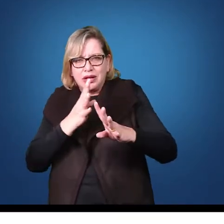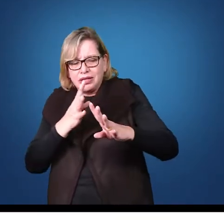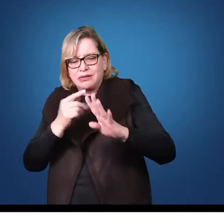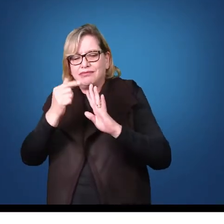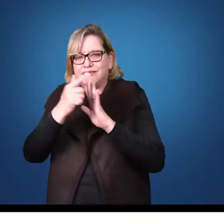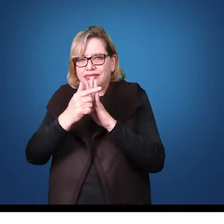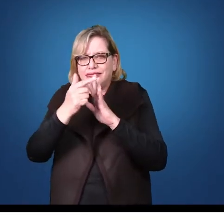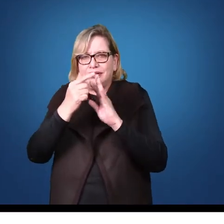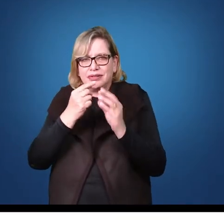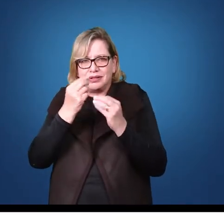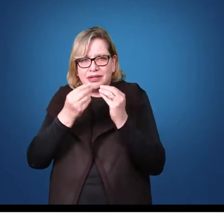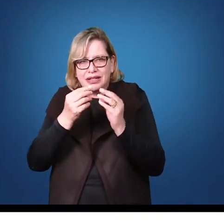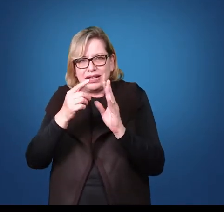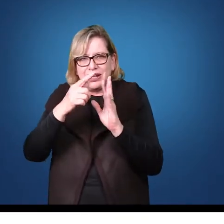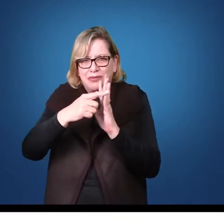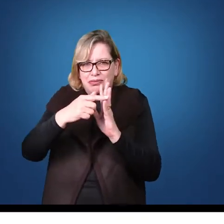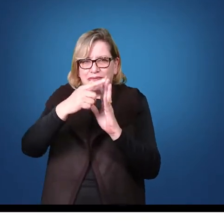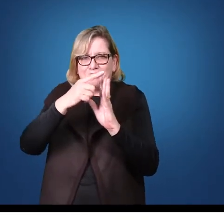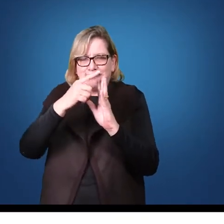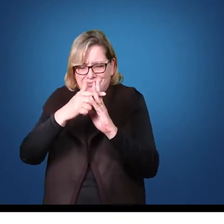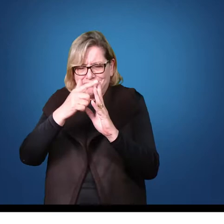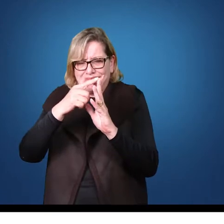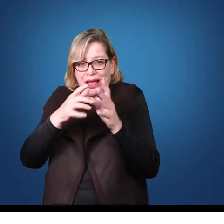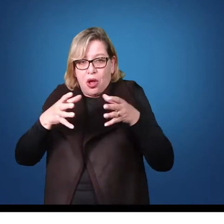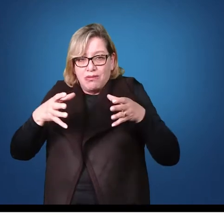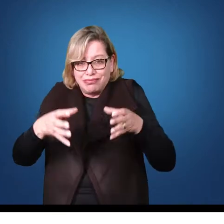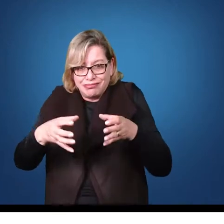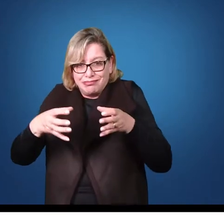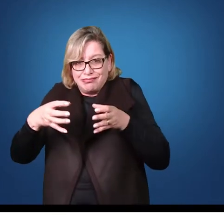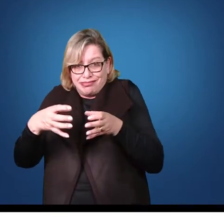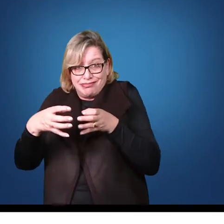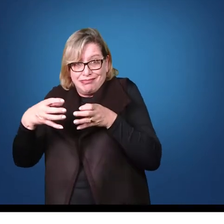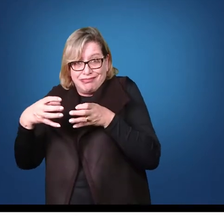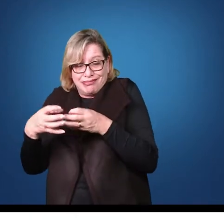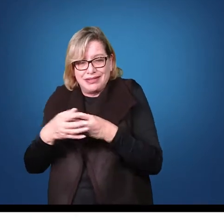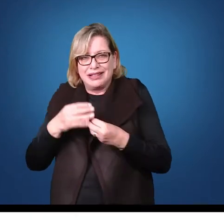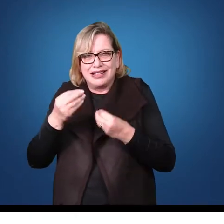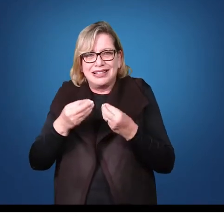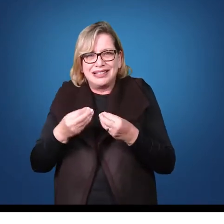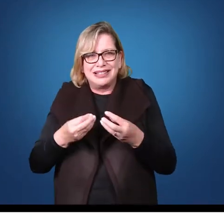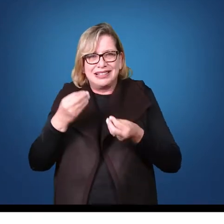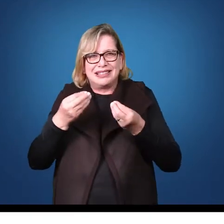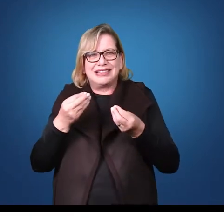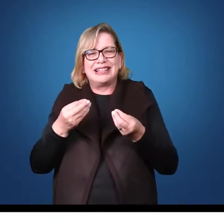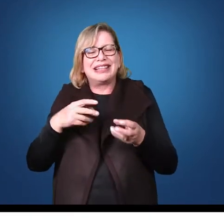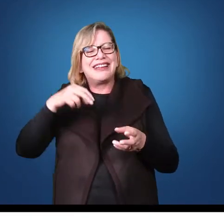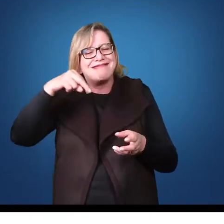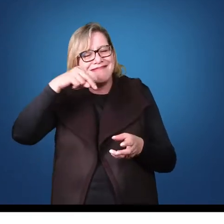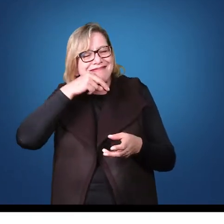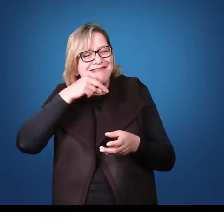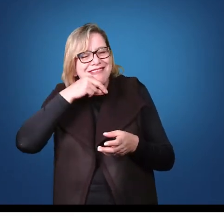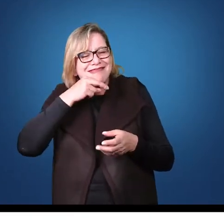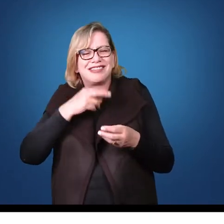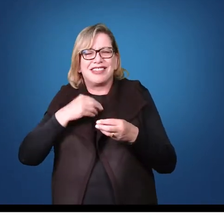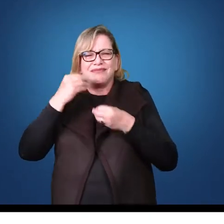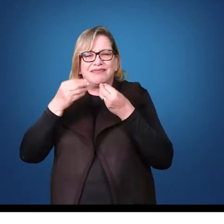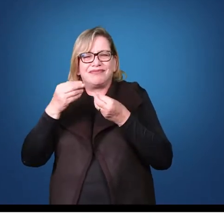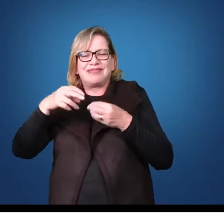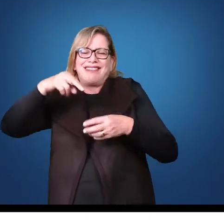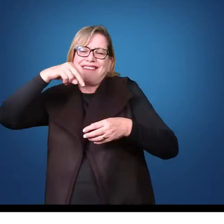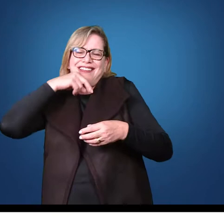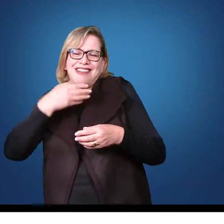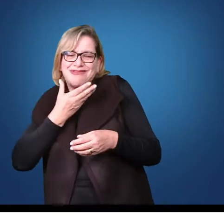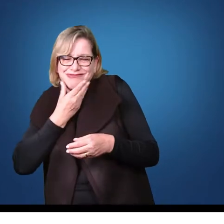Vovô na vovó. Quem tá, e a quem está atrás da vovó é a? Netinho. E atrás da netinha,